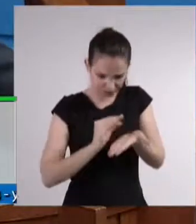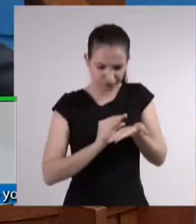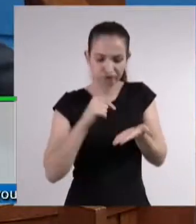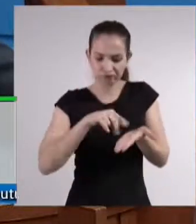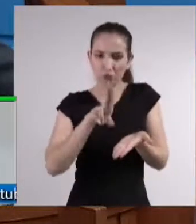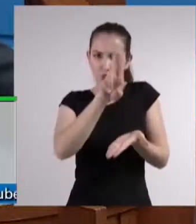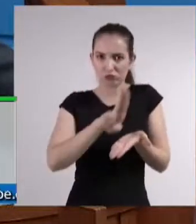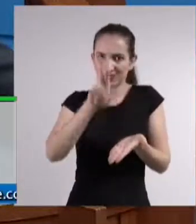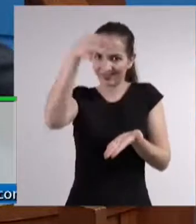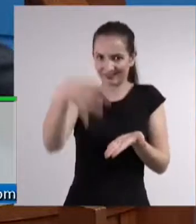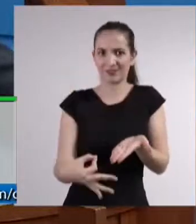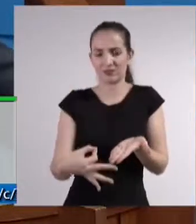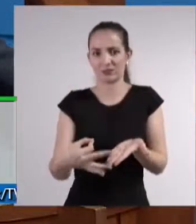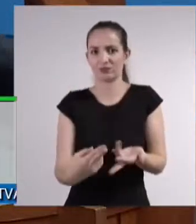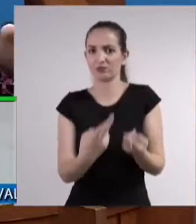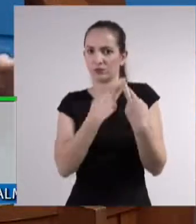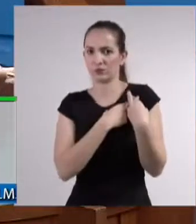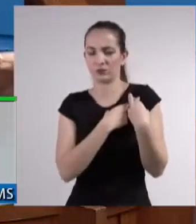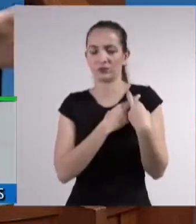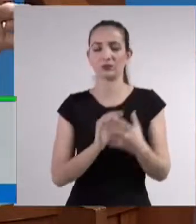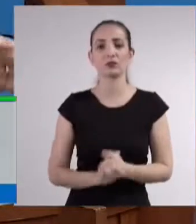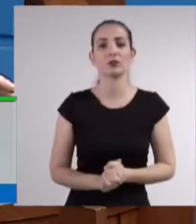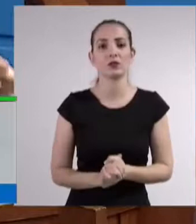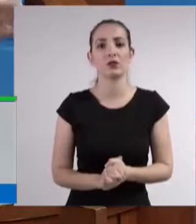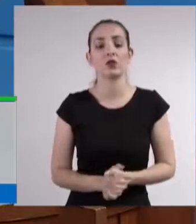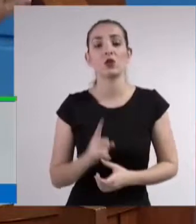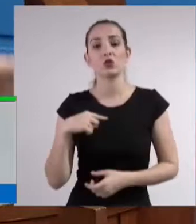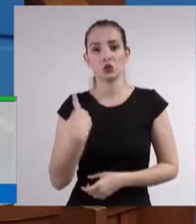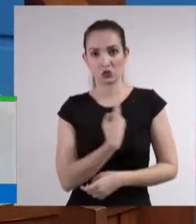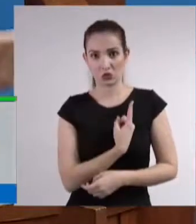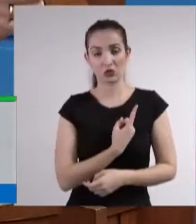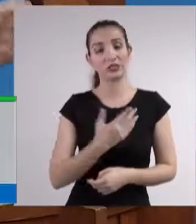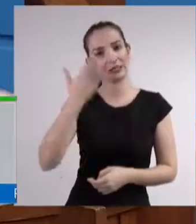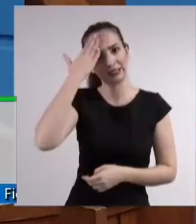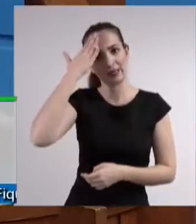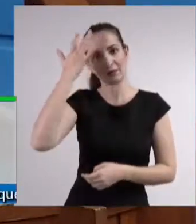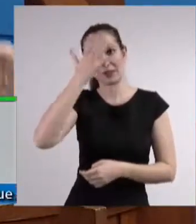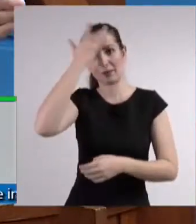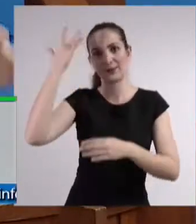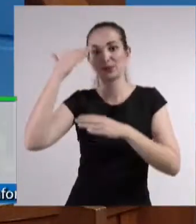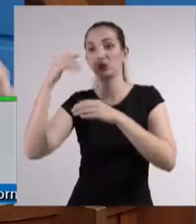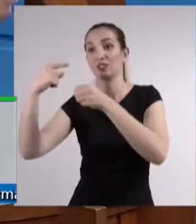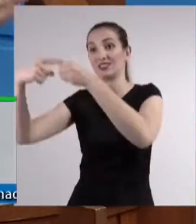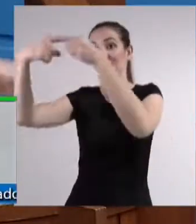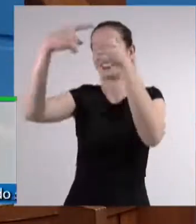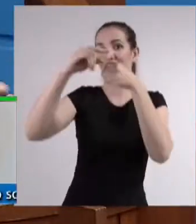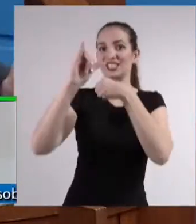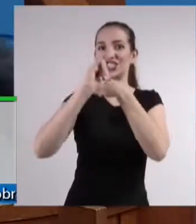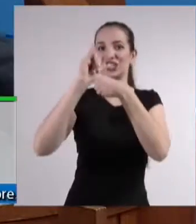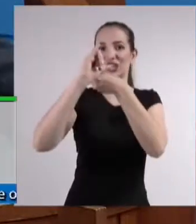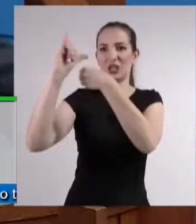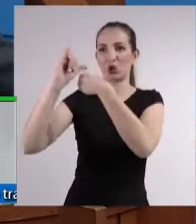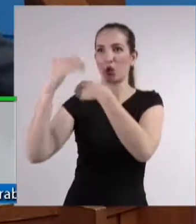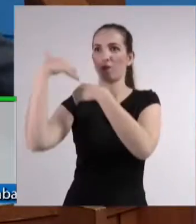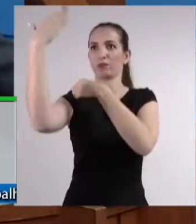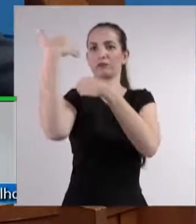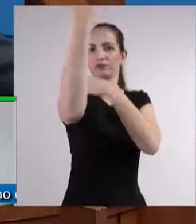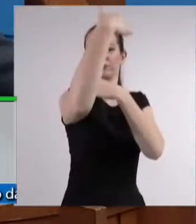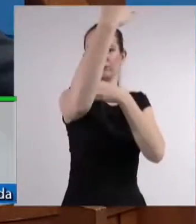Nós, deputados, recebemos visitas de pessoas do interior e da capital todos os